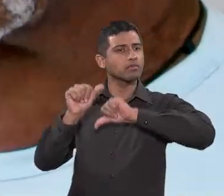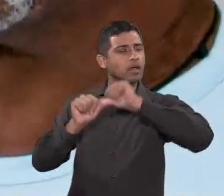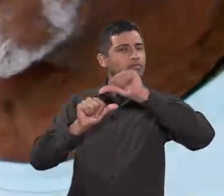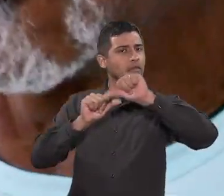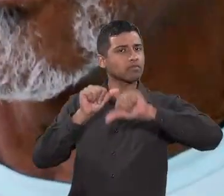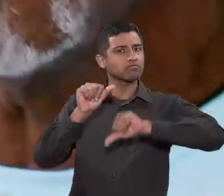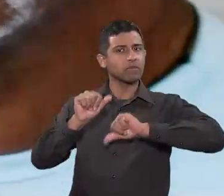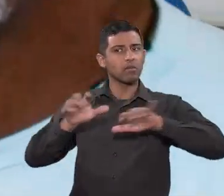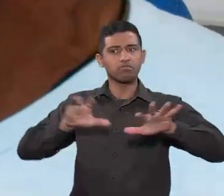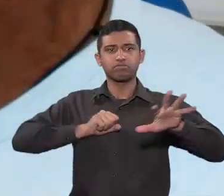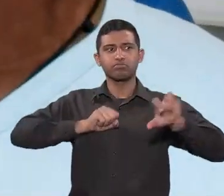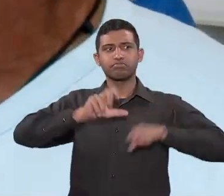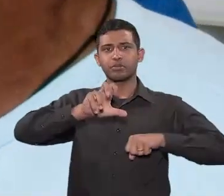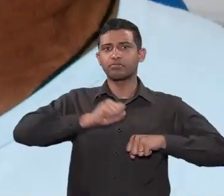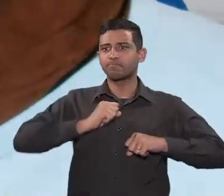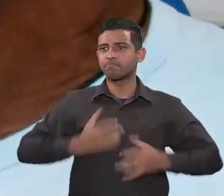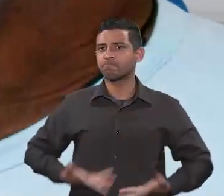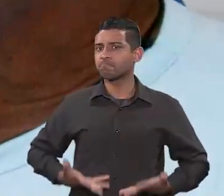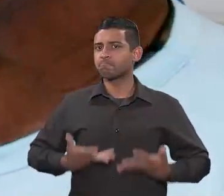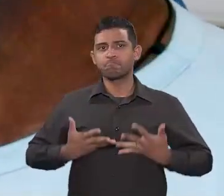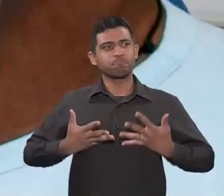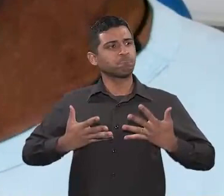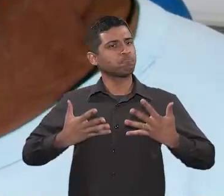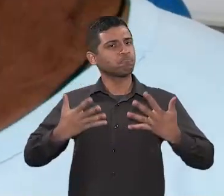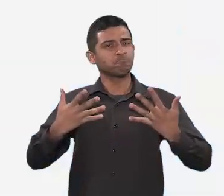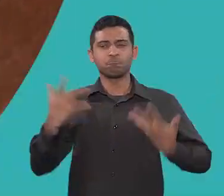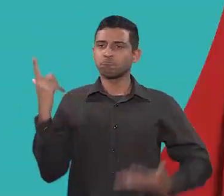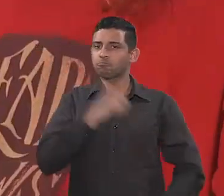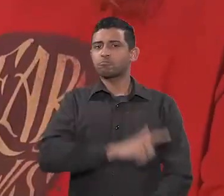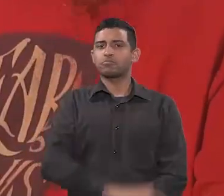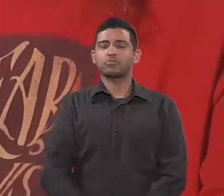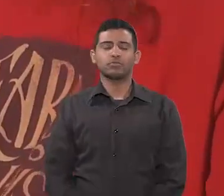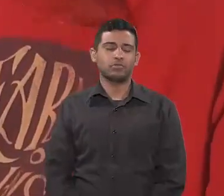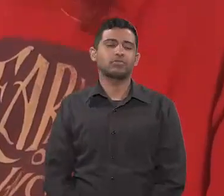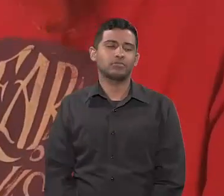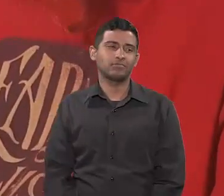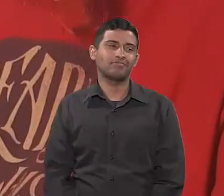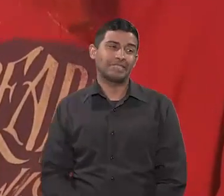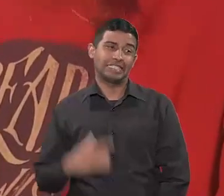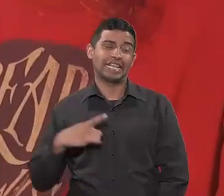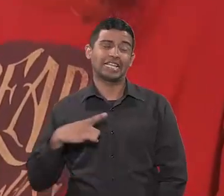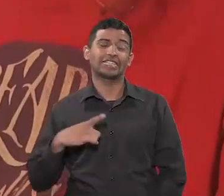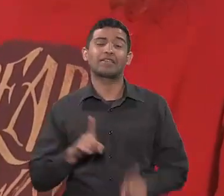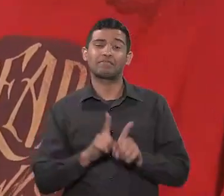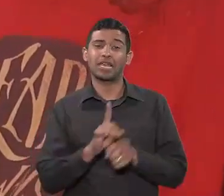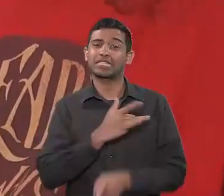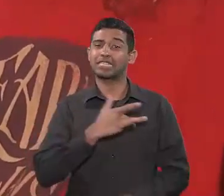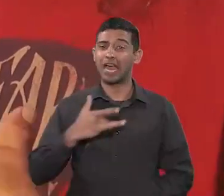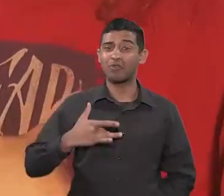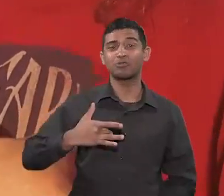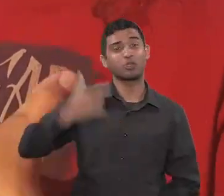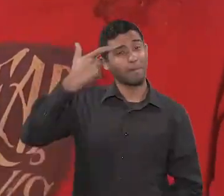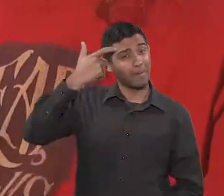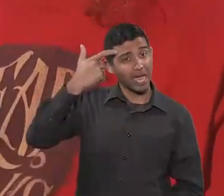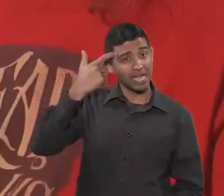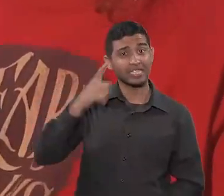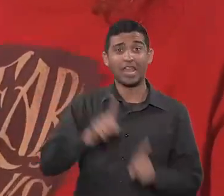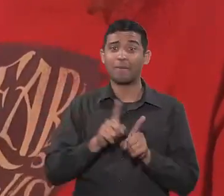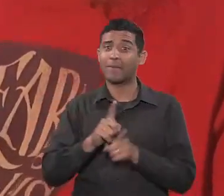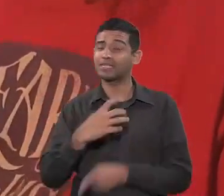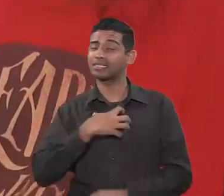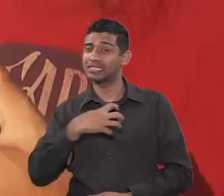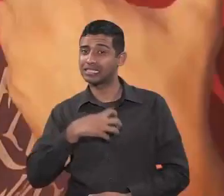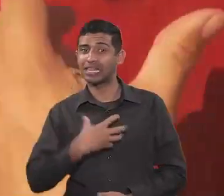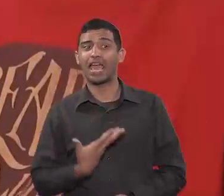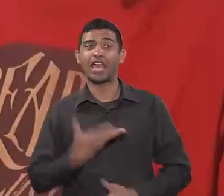com uma força maior e sai para sair dessa. Questões de saúde na saúde mental, questões emocionais, às